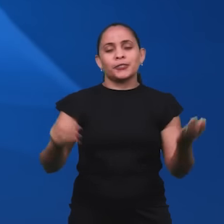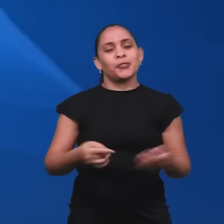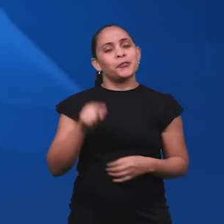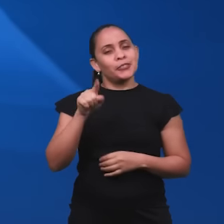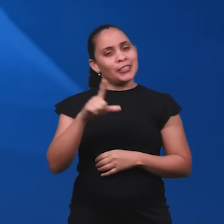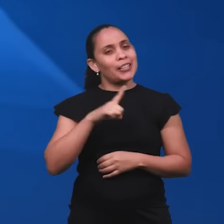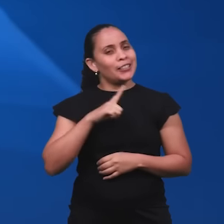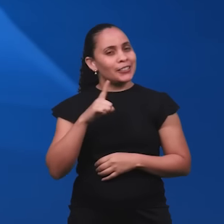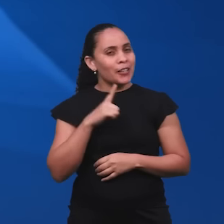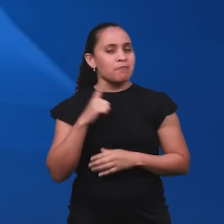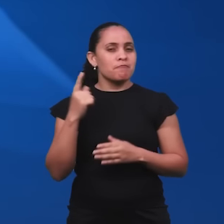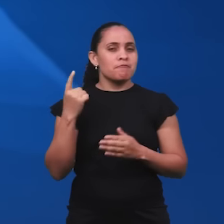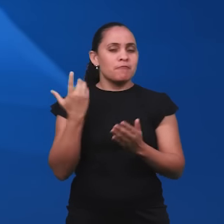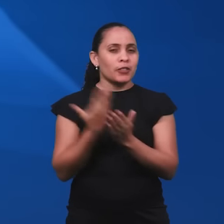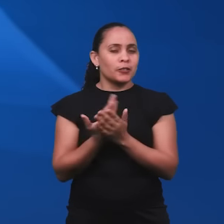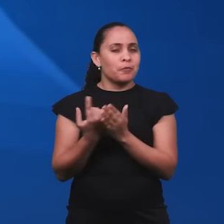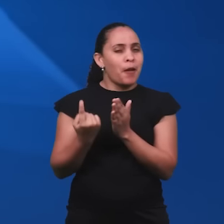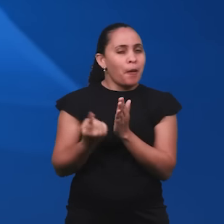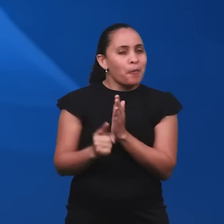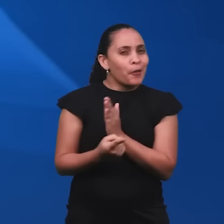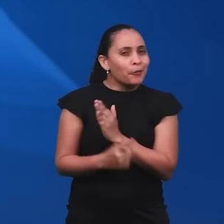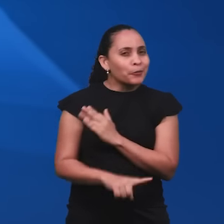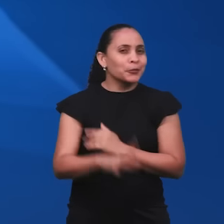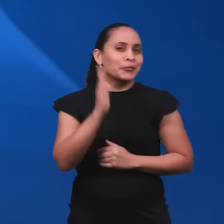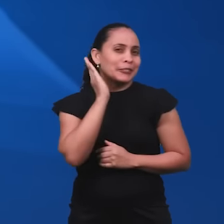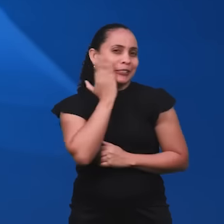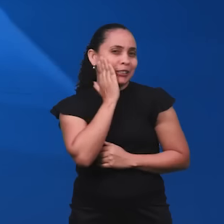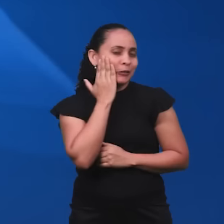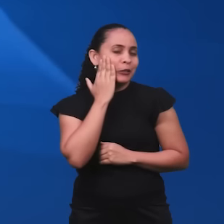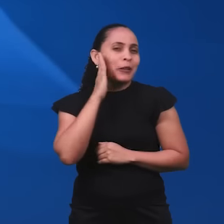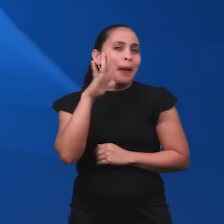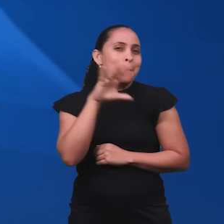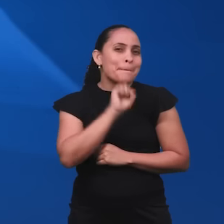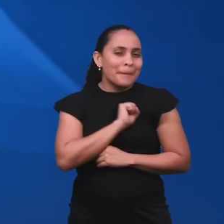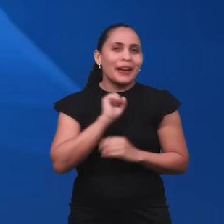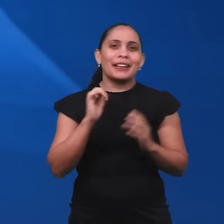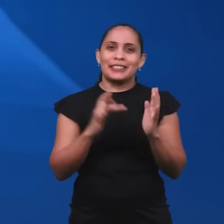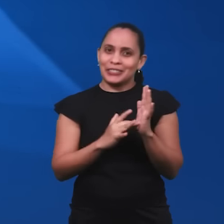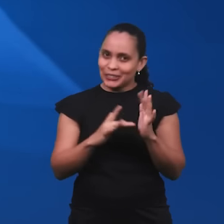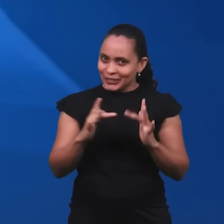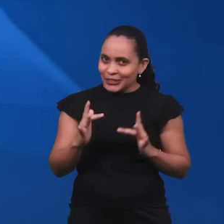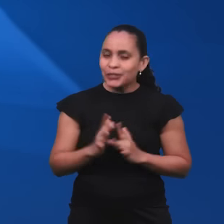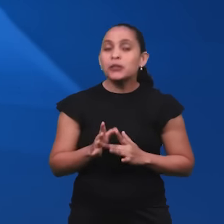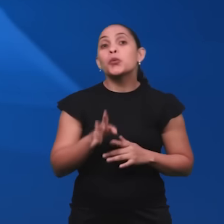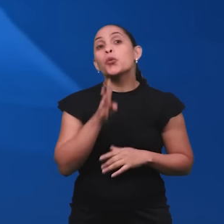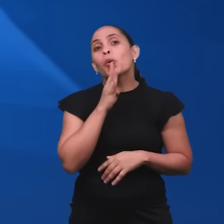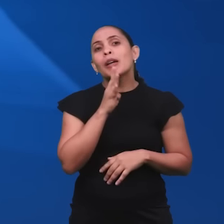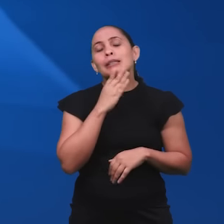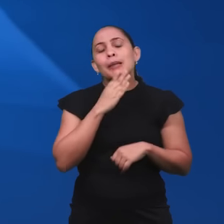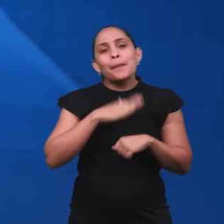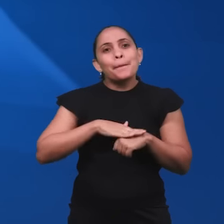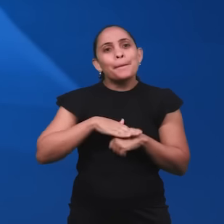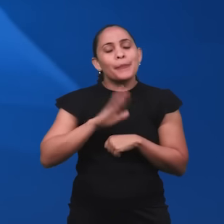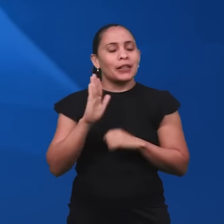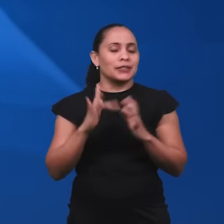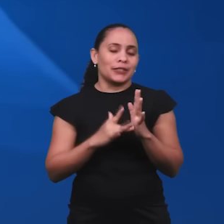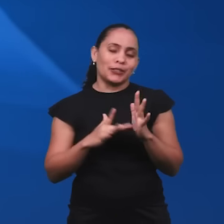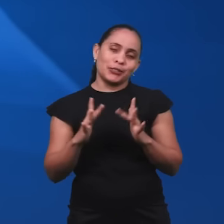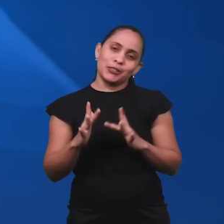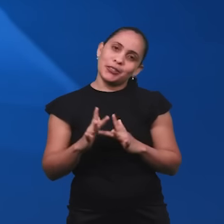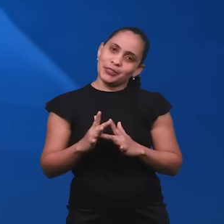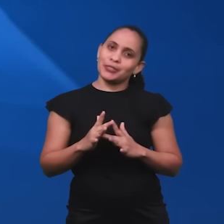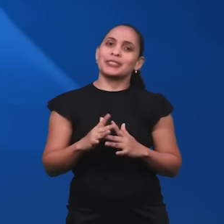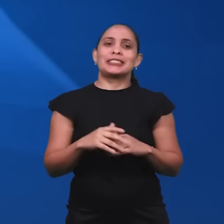mais profunda a respeito do que é amar a Jesus, né? E conhecer mais a Jesus e amar mais